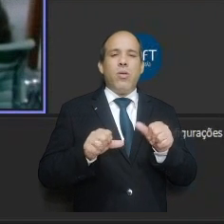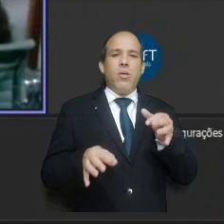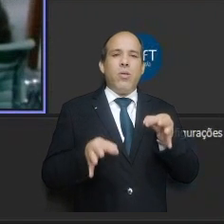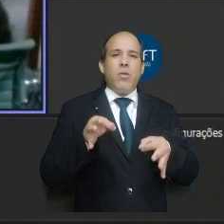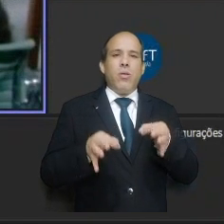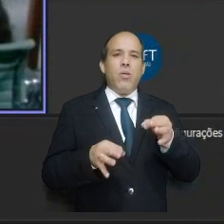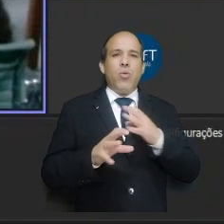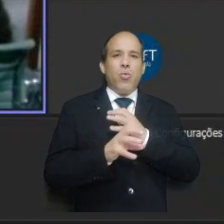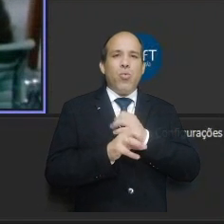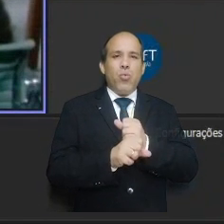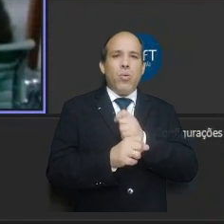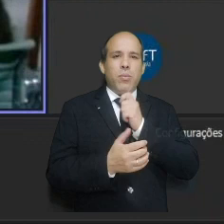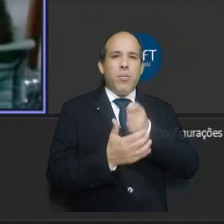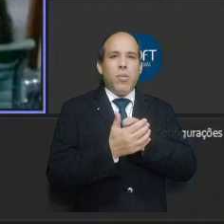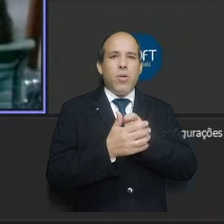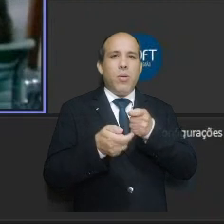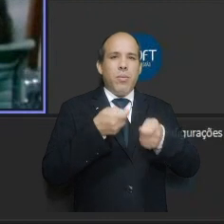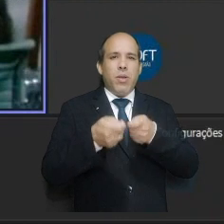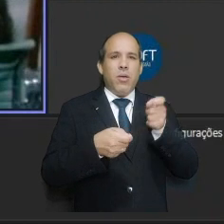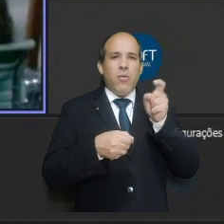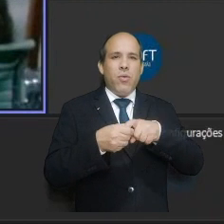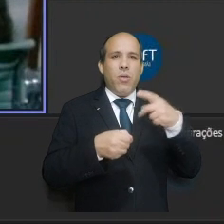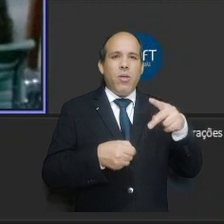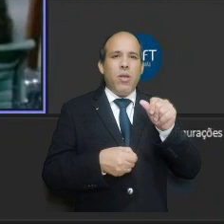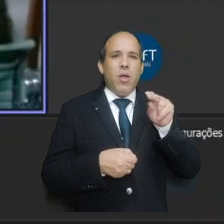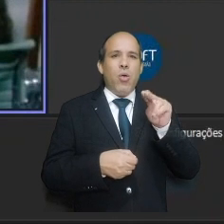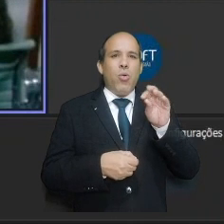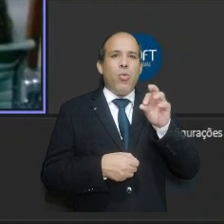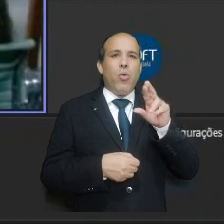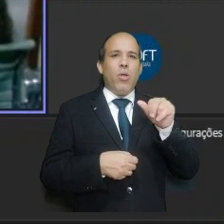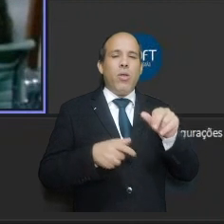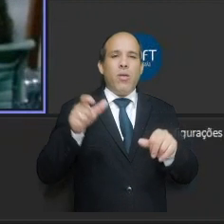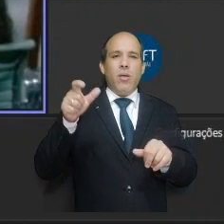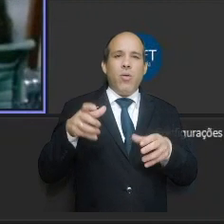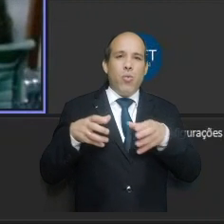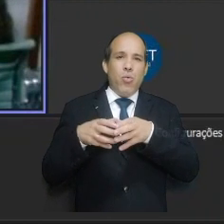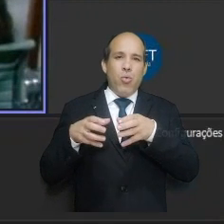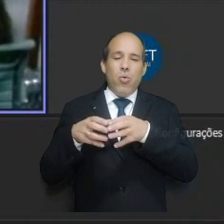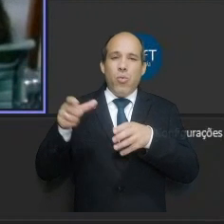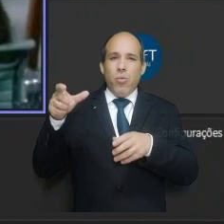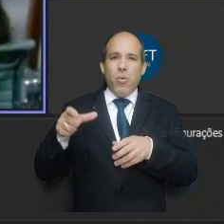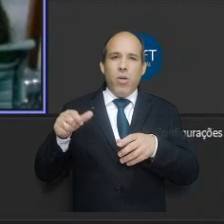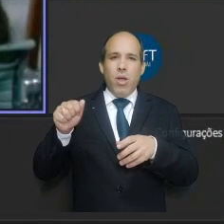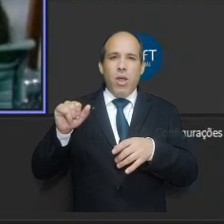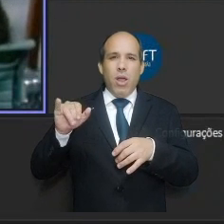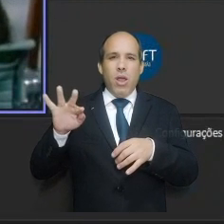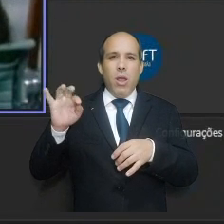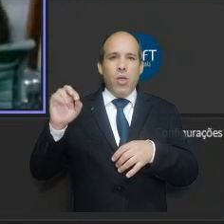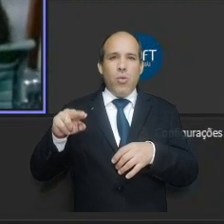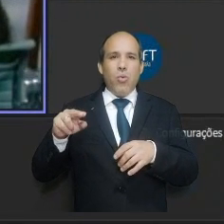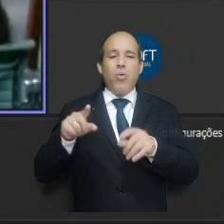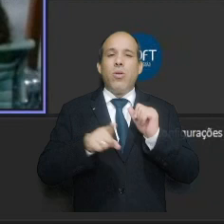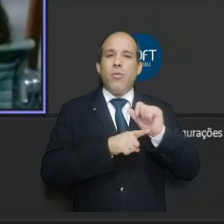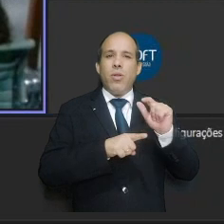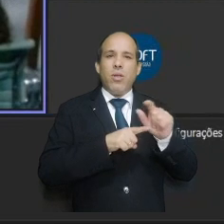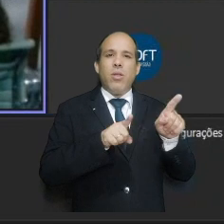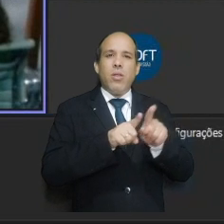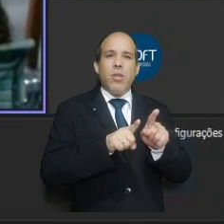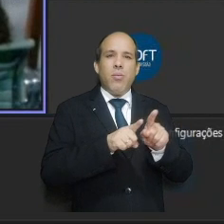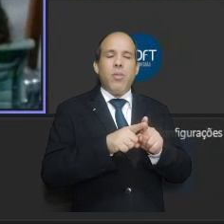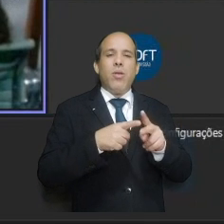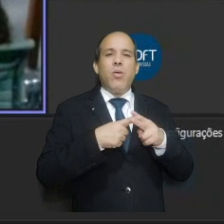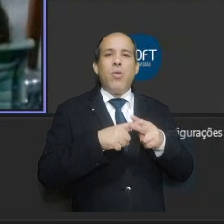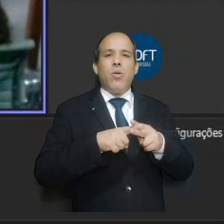a sentença para determinar que todos os valores a serem restituídos à autora por Ailton Veículos, incluindo aqueles decorrentes